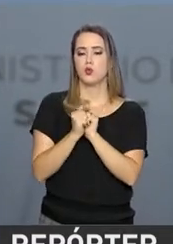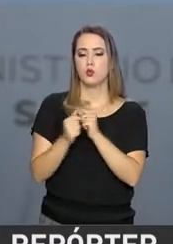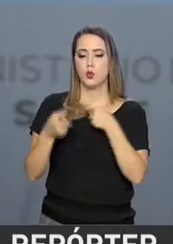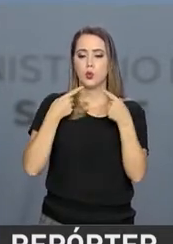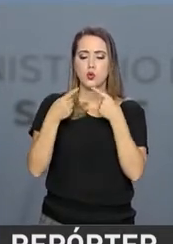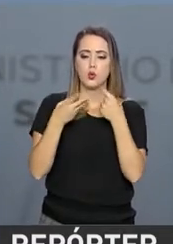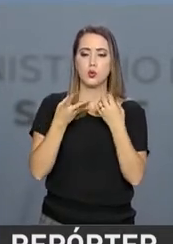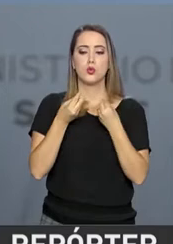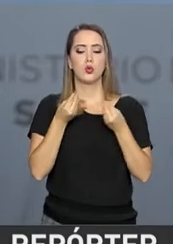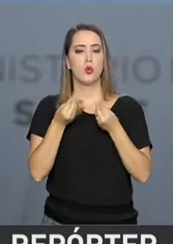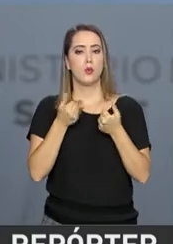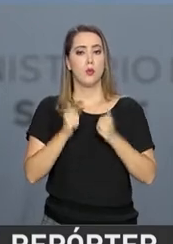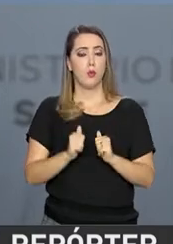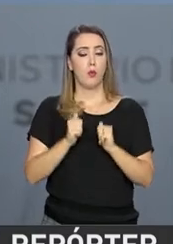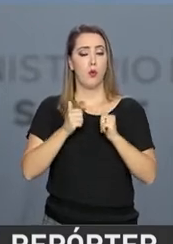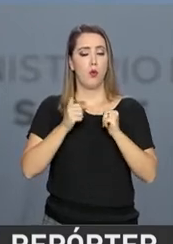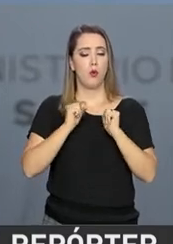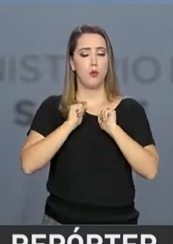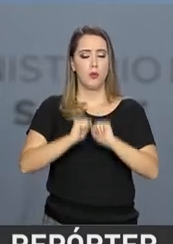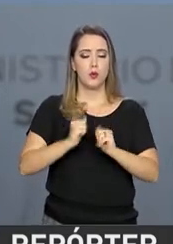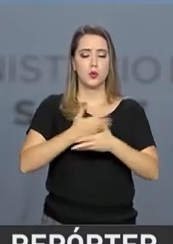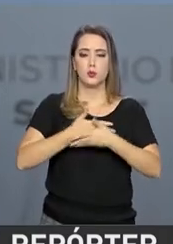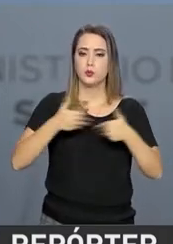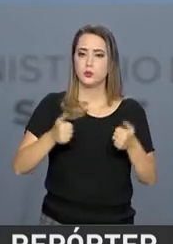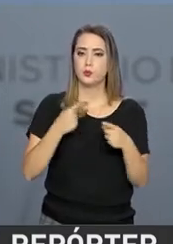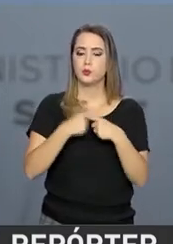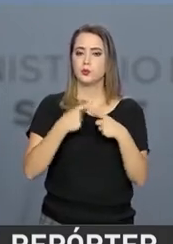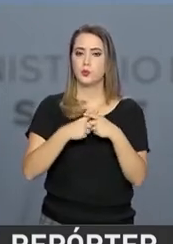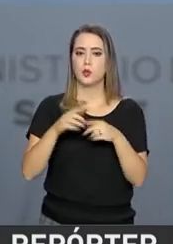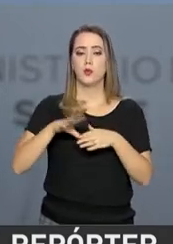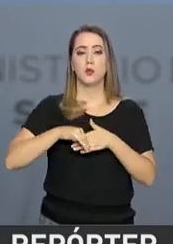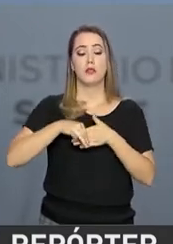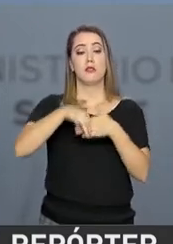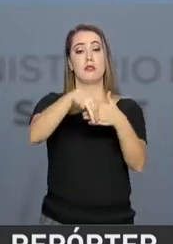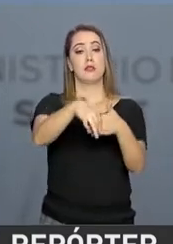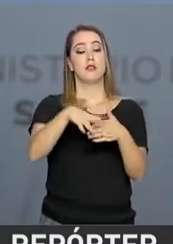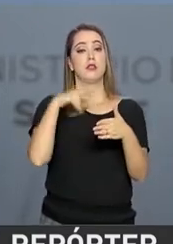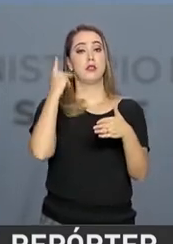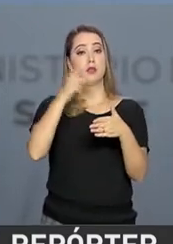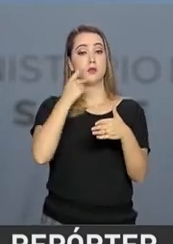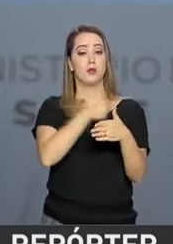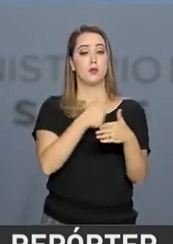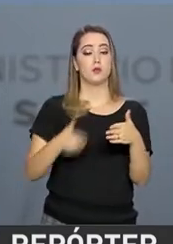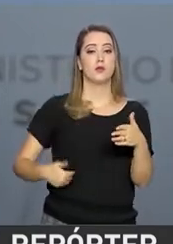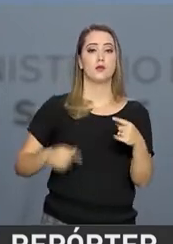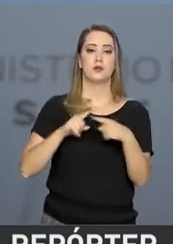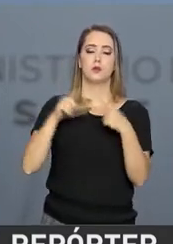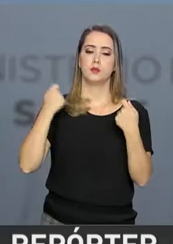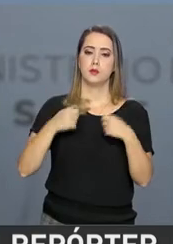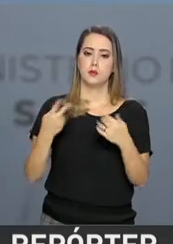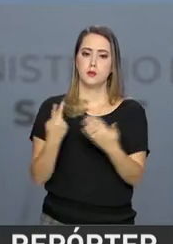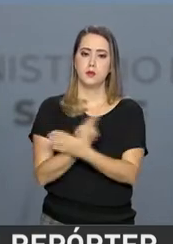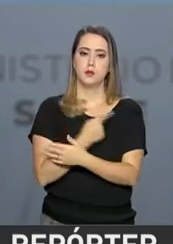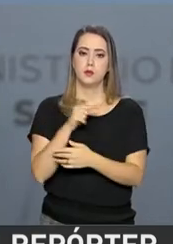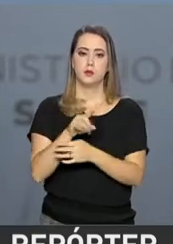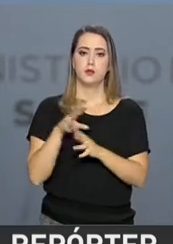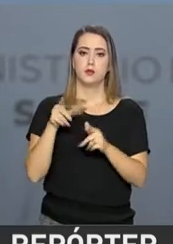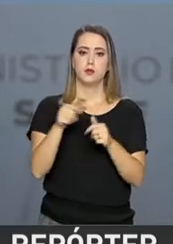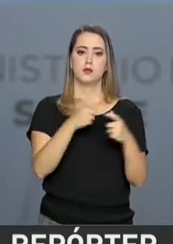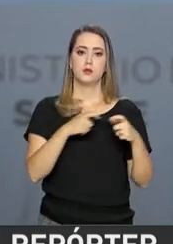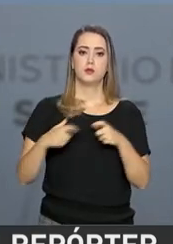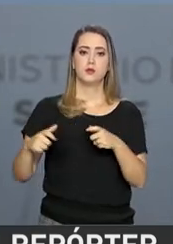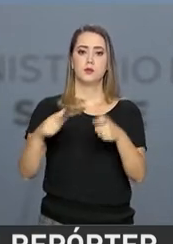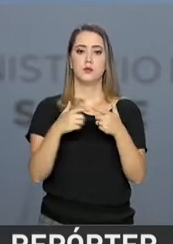a secretaria de política para as mulheres ela tem o papel de coordenar as políticas públicas mas elas devem acontecer em todos os